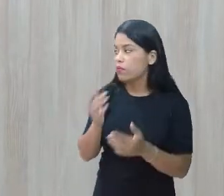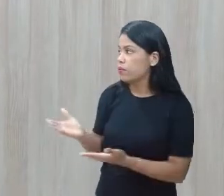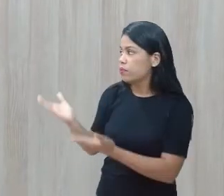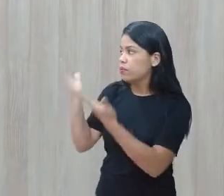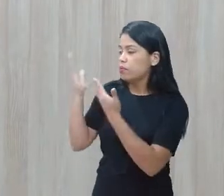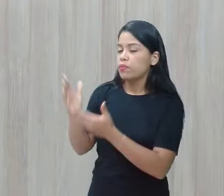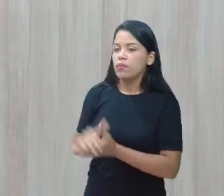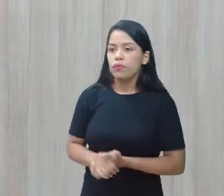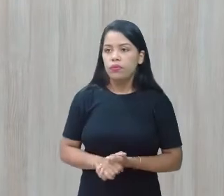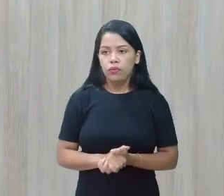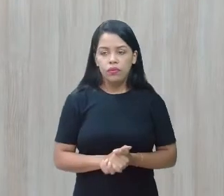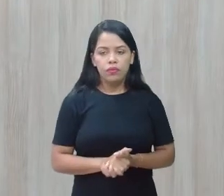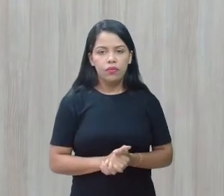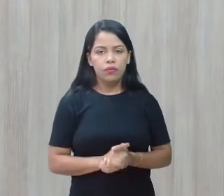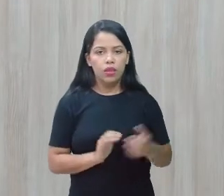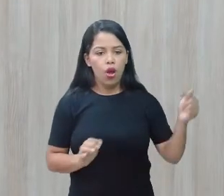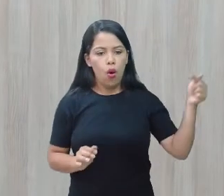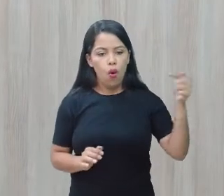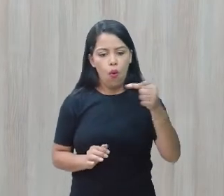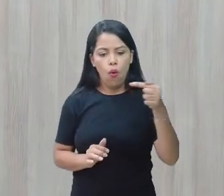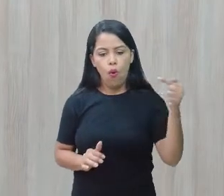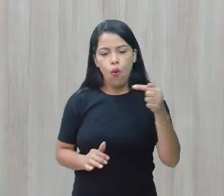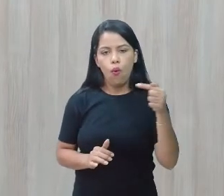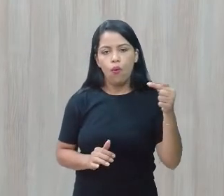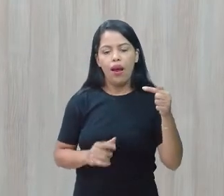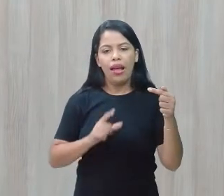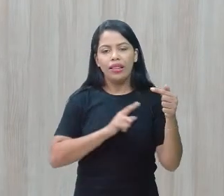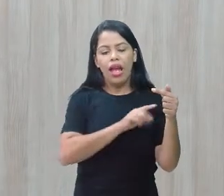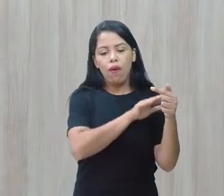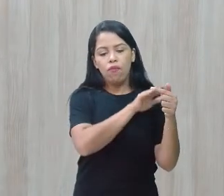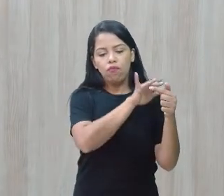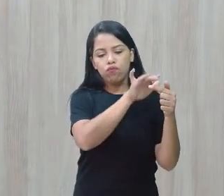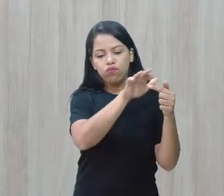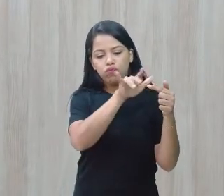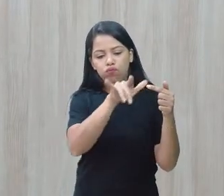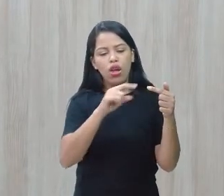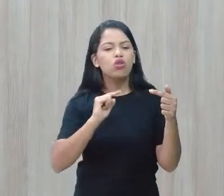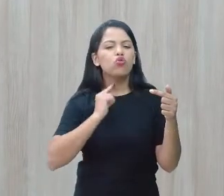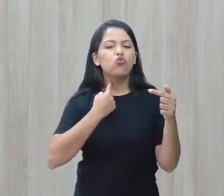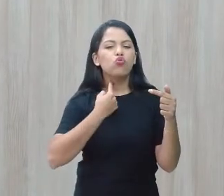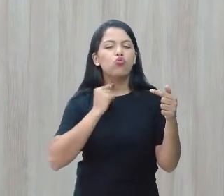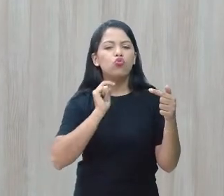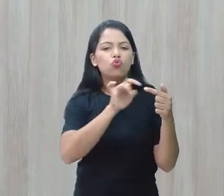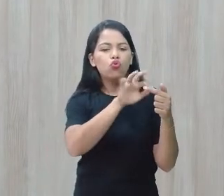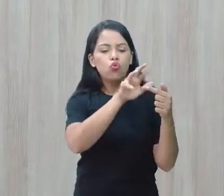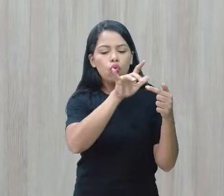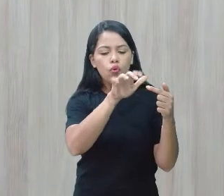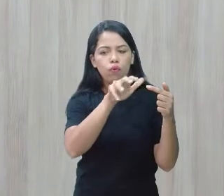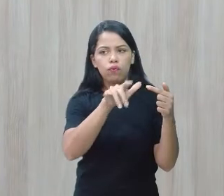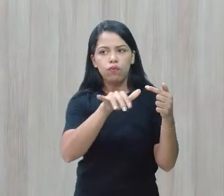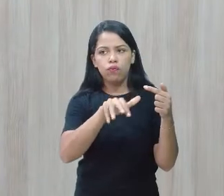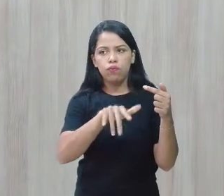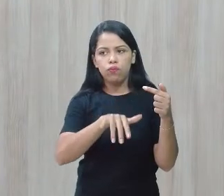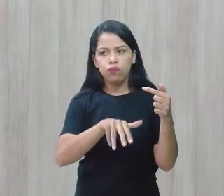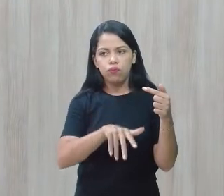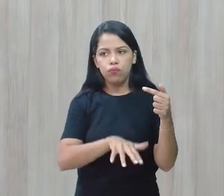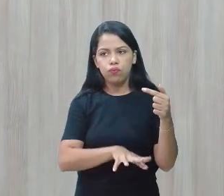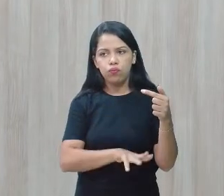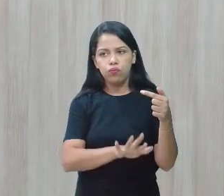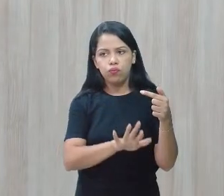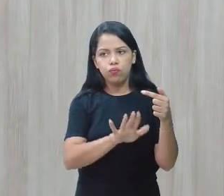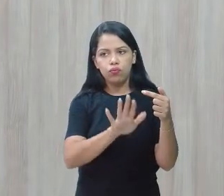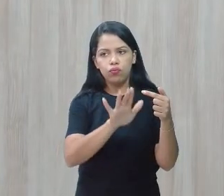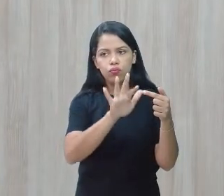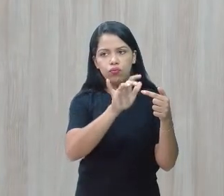aí da veia, que está vindo trazendo do corpo as impurezas, e está indo para o pulmão a questão